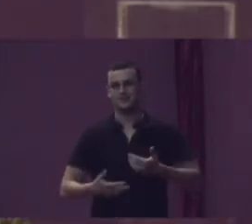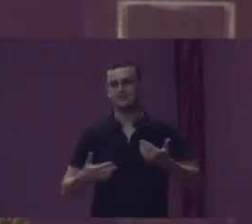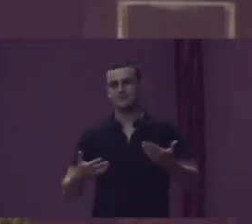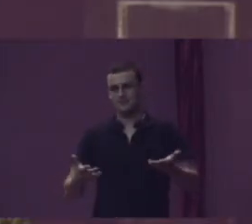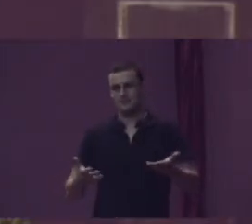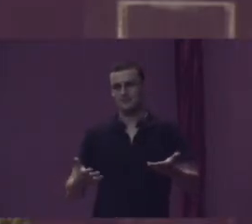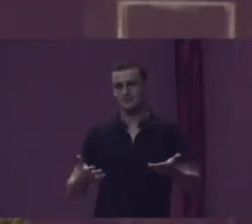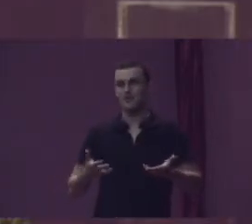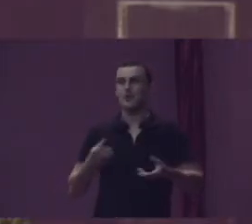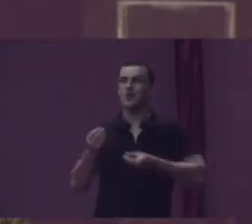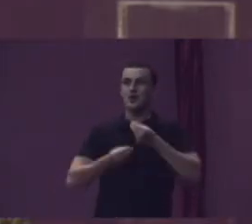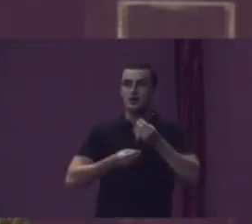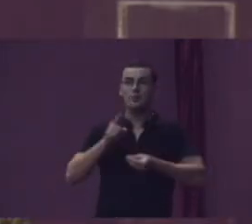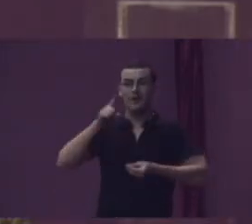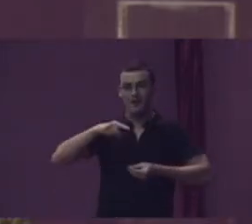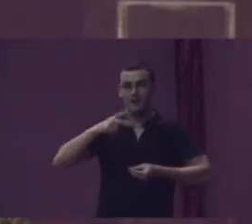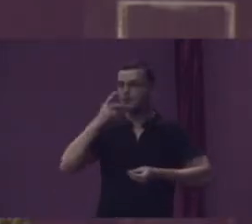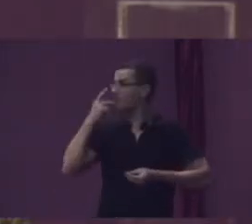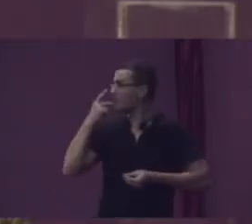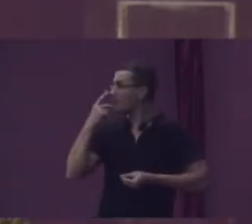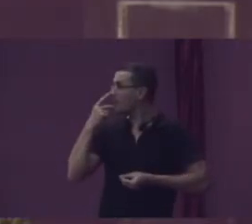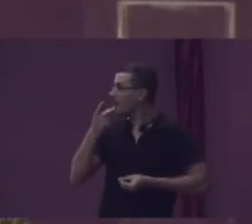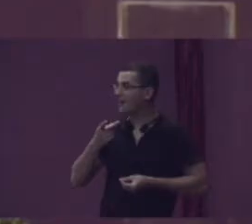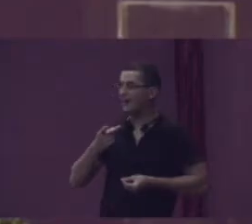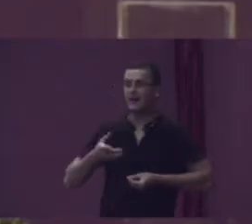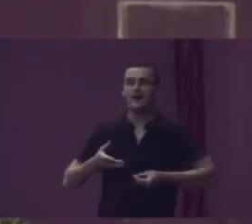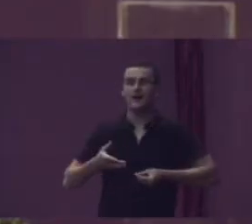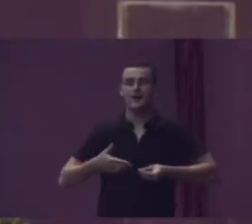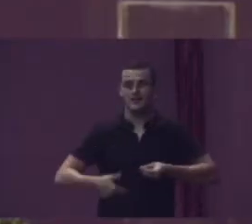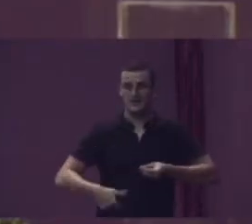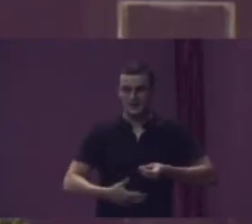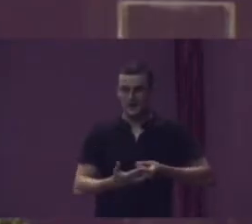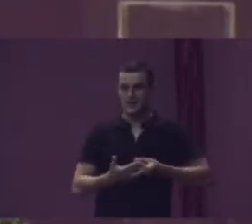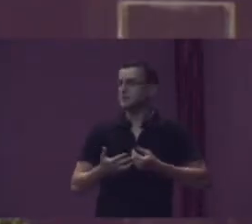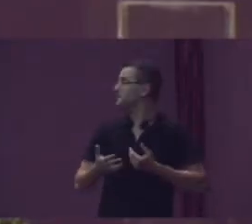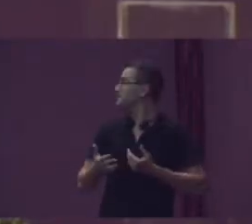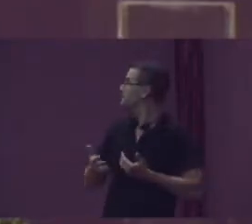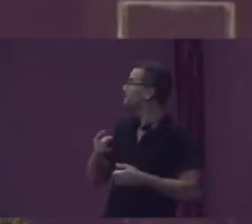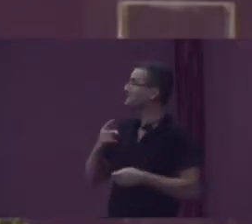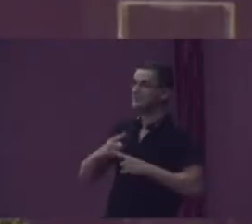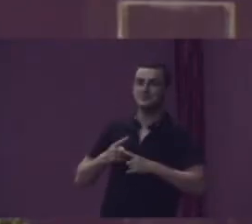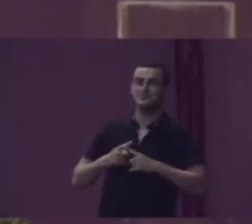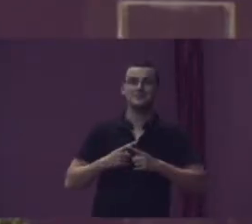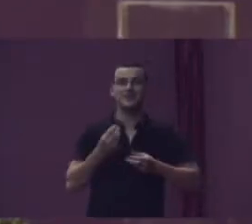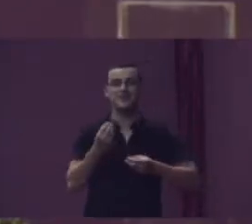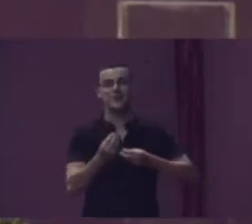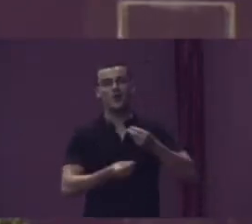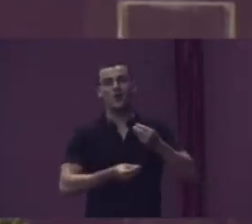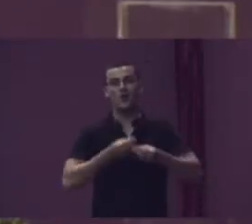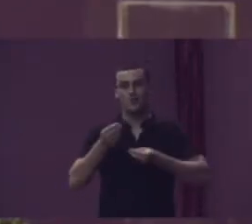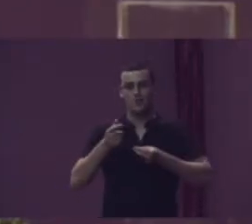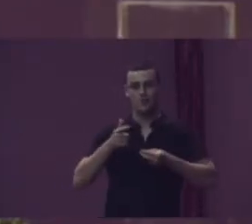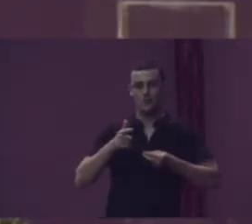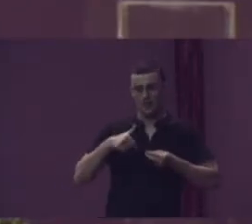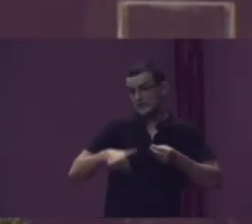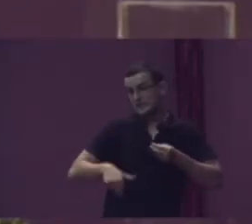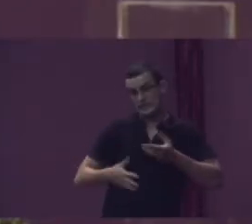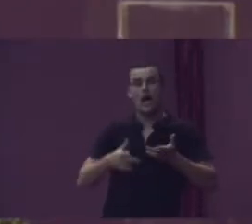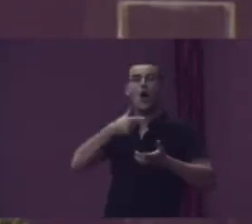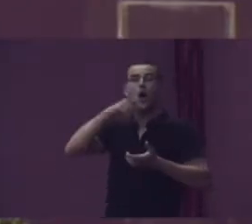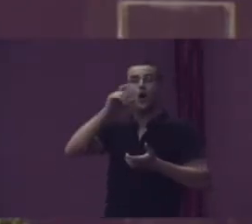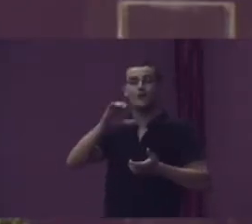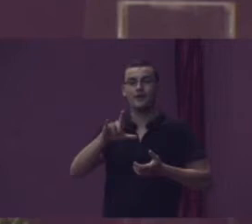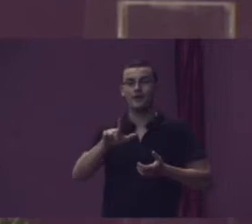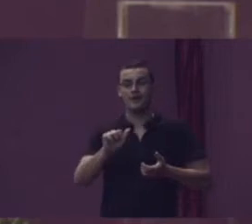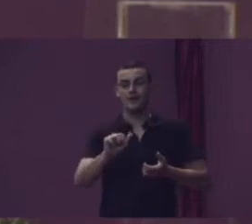de parto é falar de cesárea. Nesse universo dessas mulheres, falar de parto é, em primeira instância, falar de cesariana, né? Ontem a